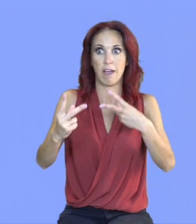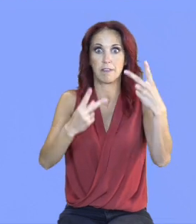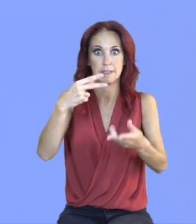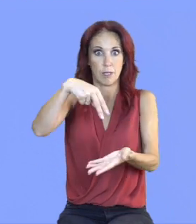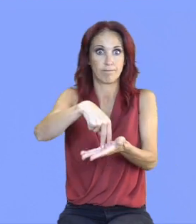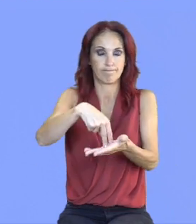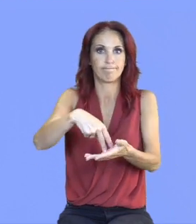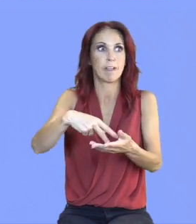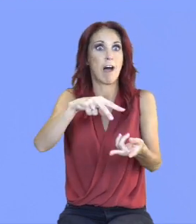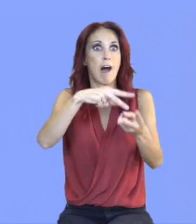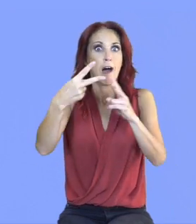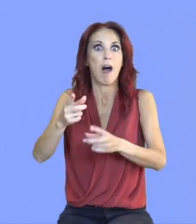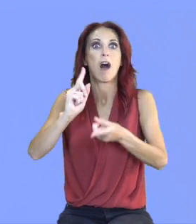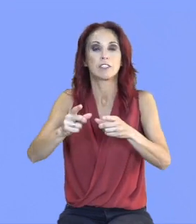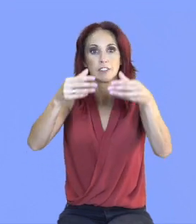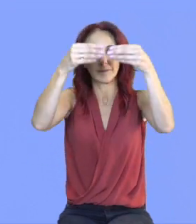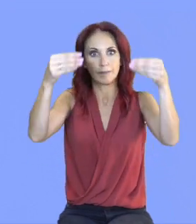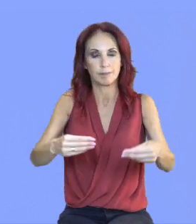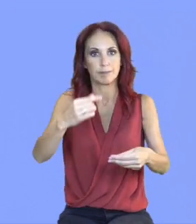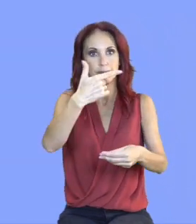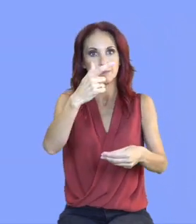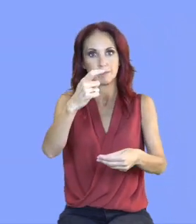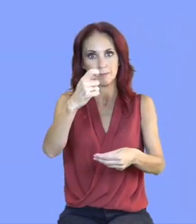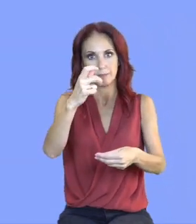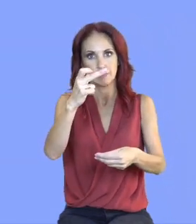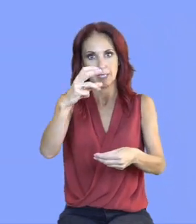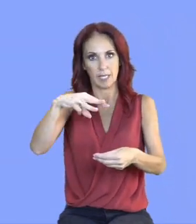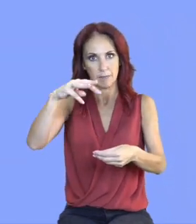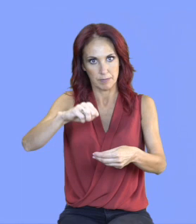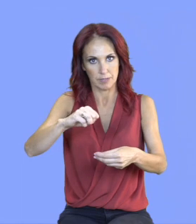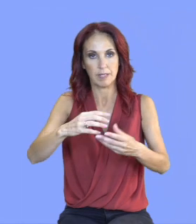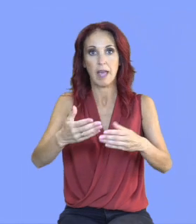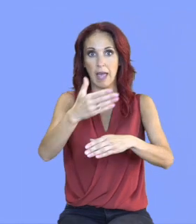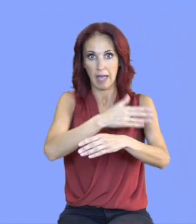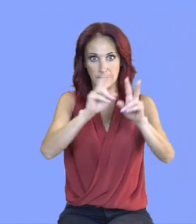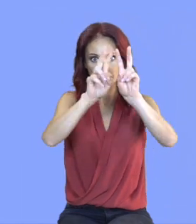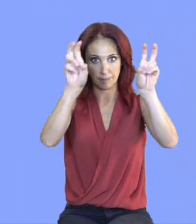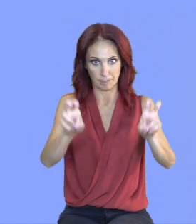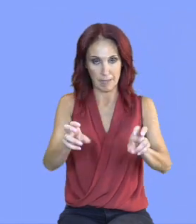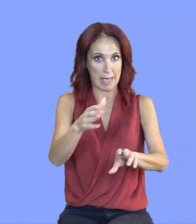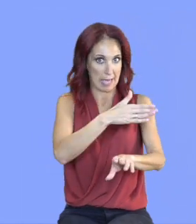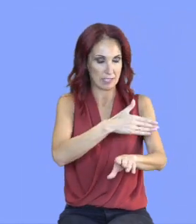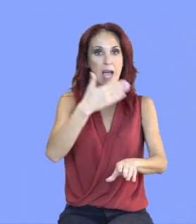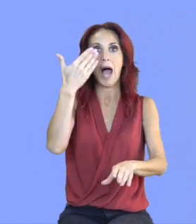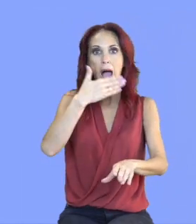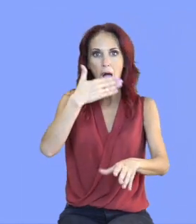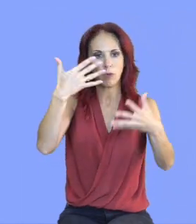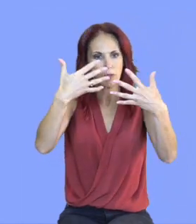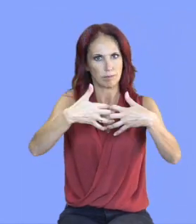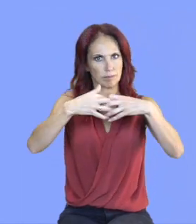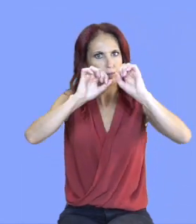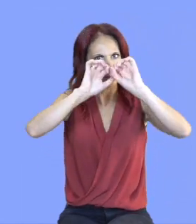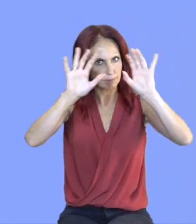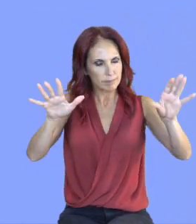provas presenciais, a alternativa encontrada foi através da plataforma Teams. Antes da prova de certificação, foram realizadas sessões